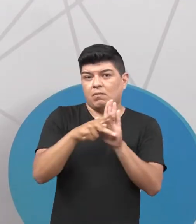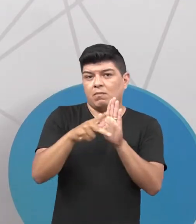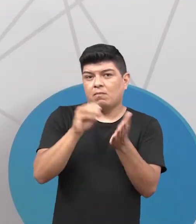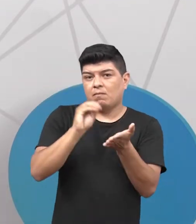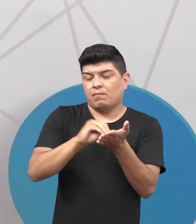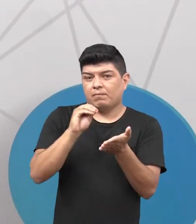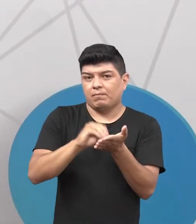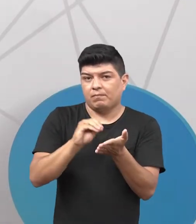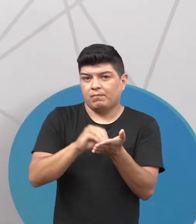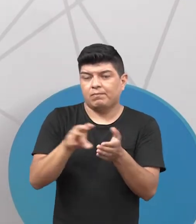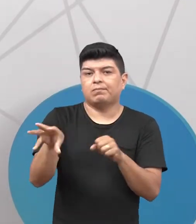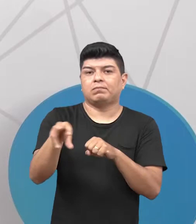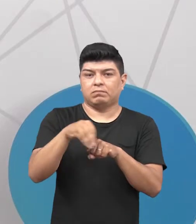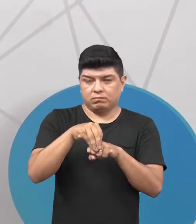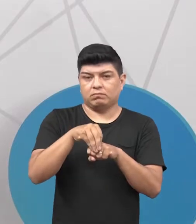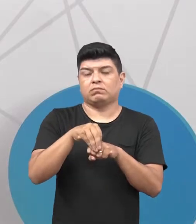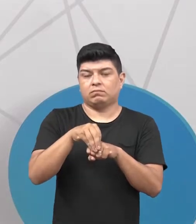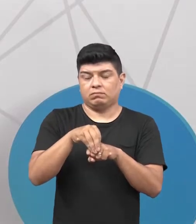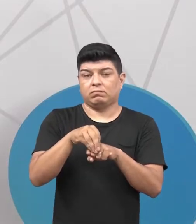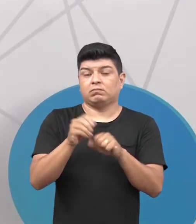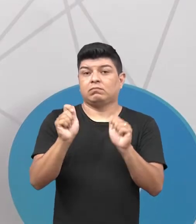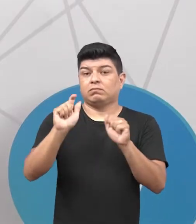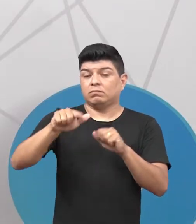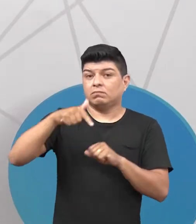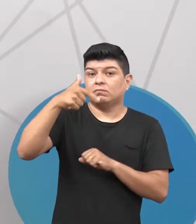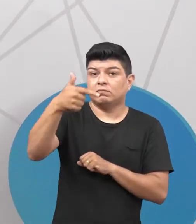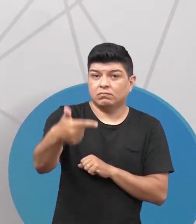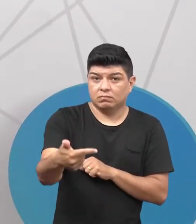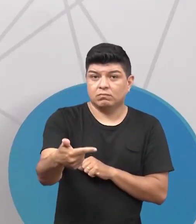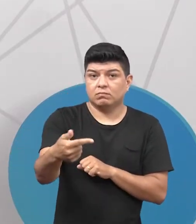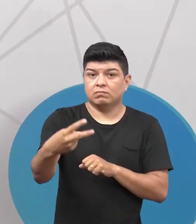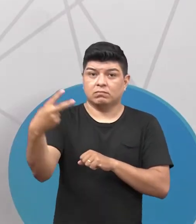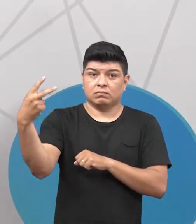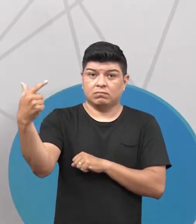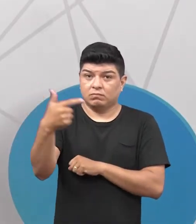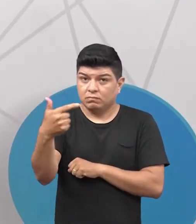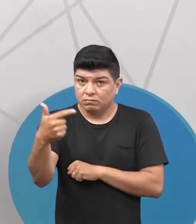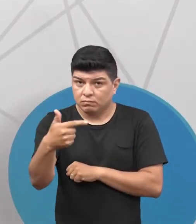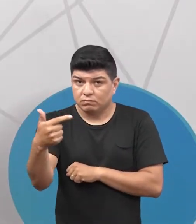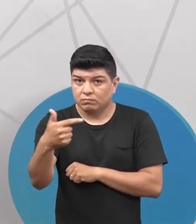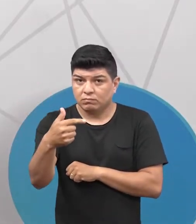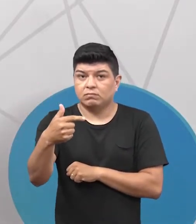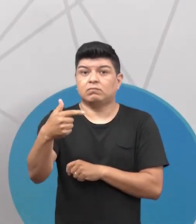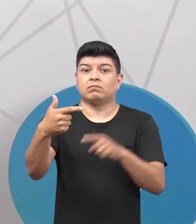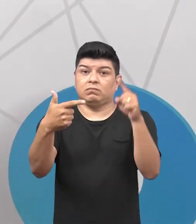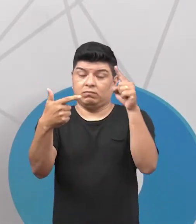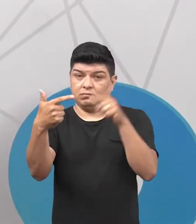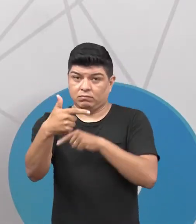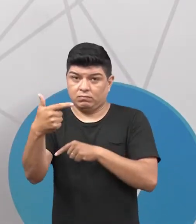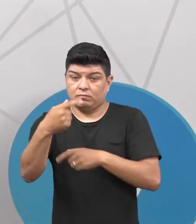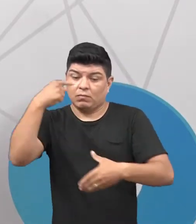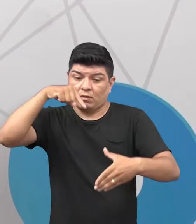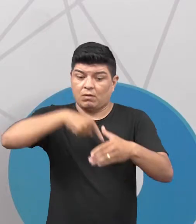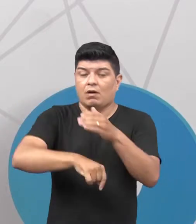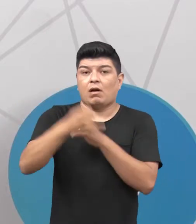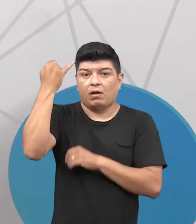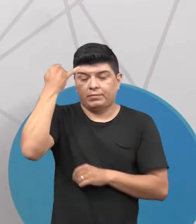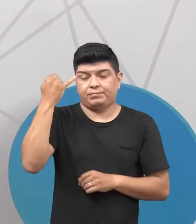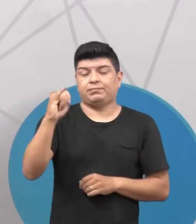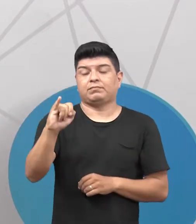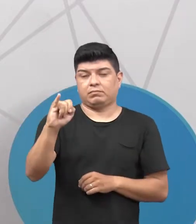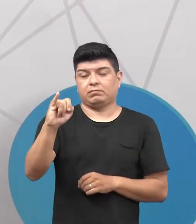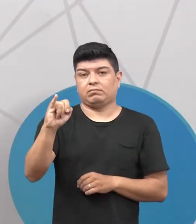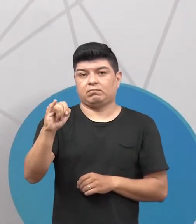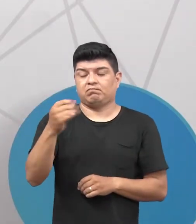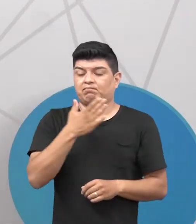ignorância sobre o que julgam saber, para que posteriormente, no segundo momento, na maiêutica, possa aprofundar as ideias.